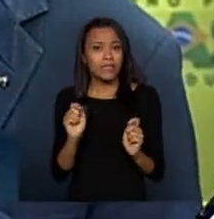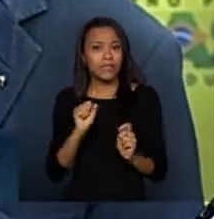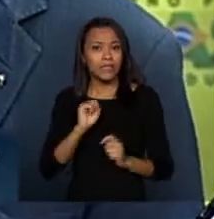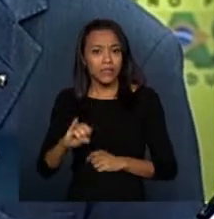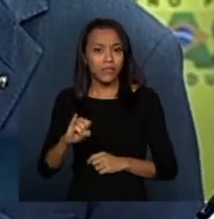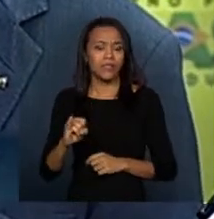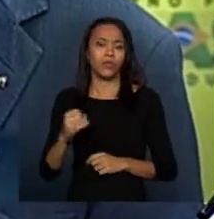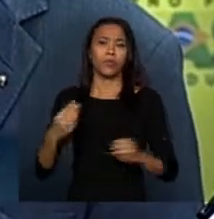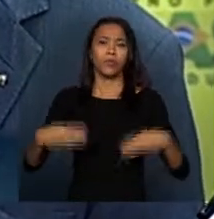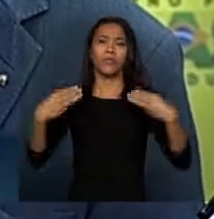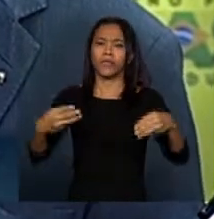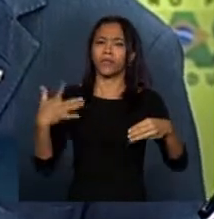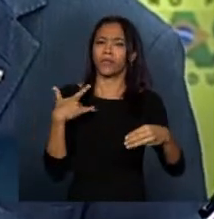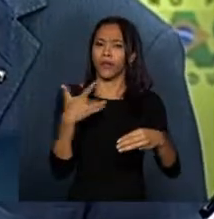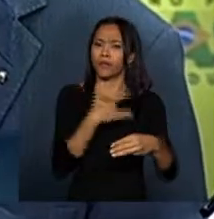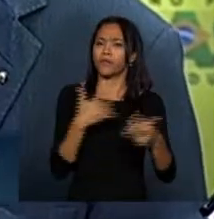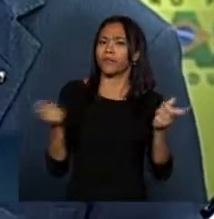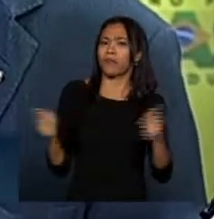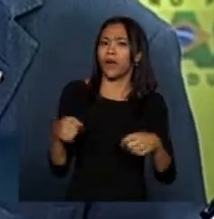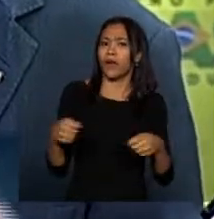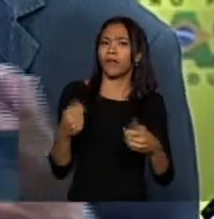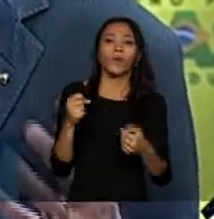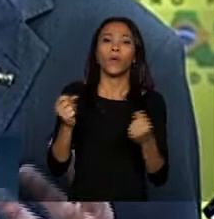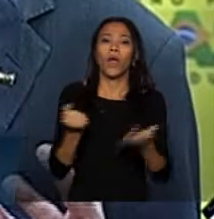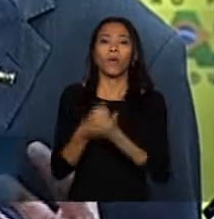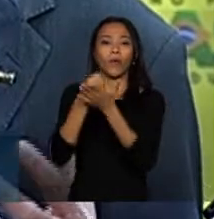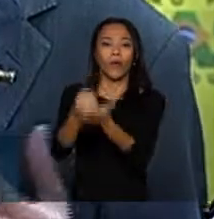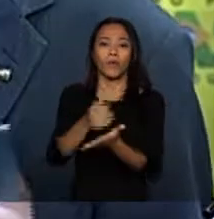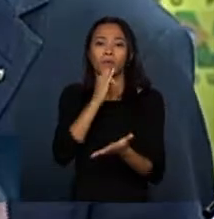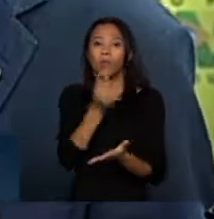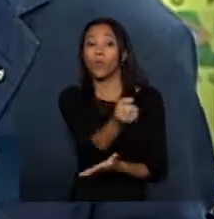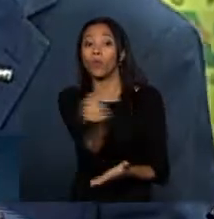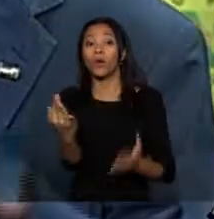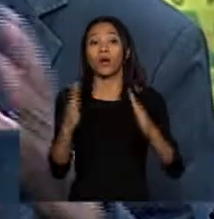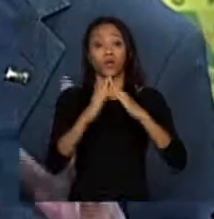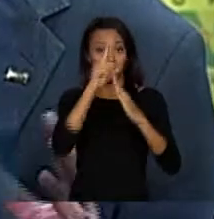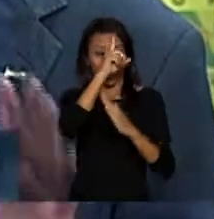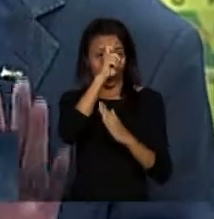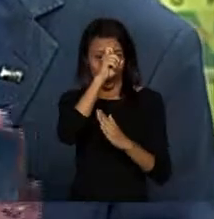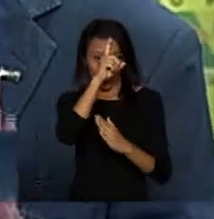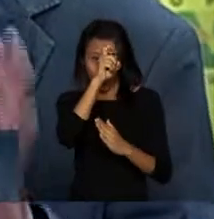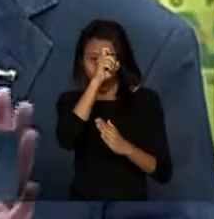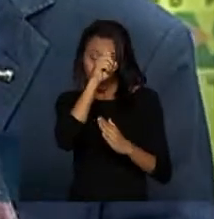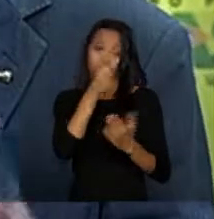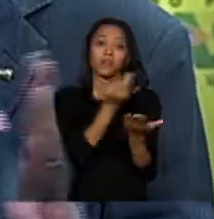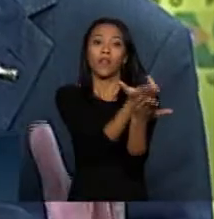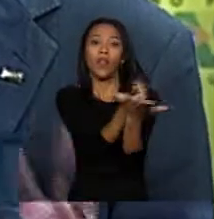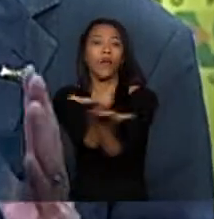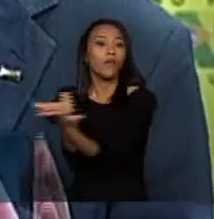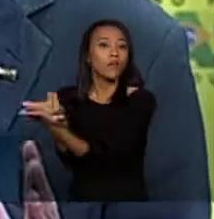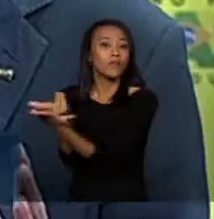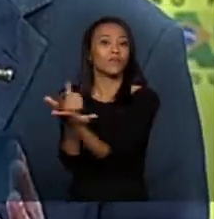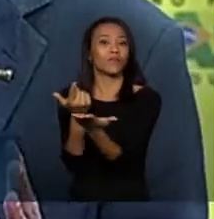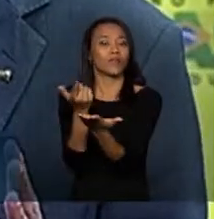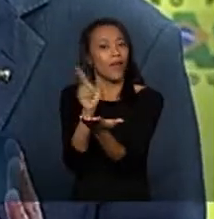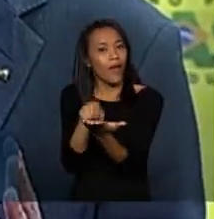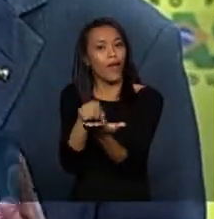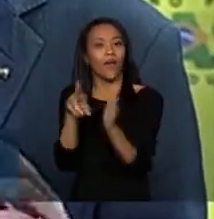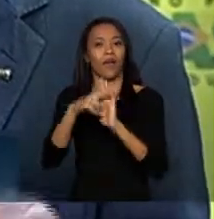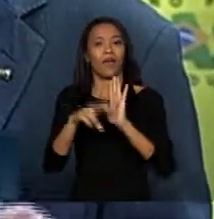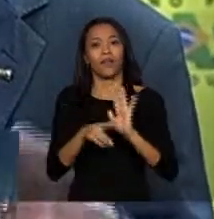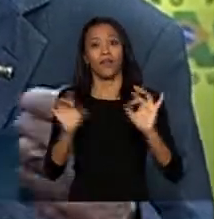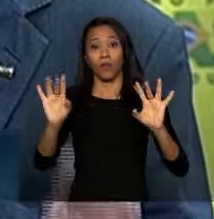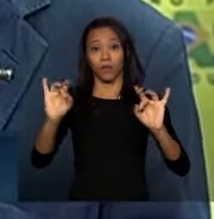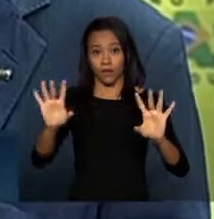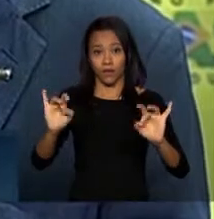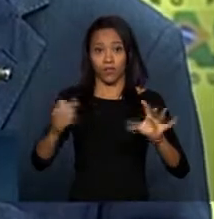da Saúde em termos de leitos, em termos de unidades de atenção básica para que possa atender. Ou seja, é o critério da qualidade, não é? E